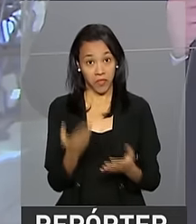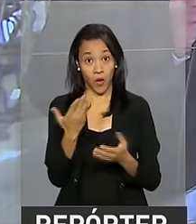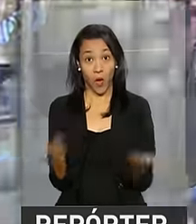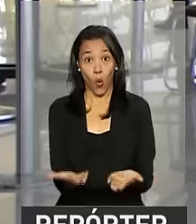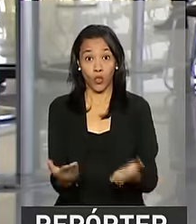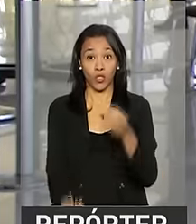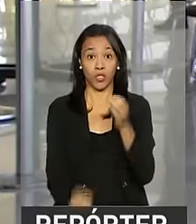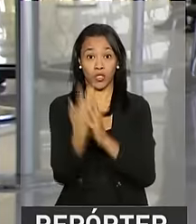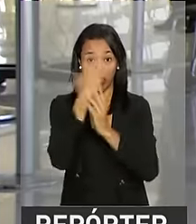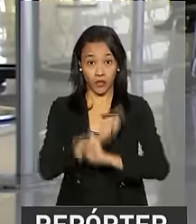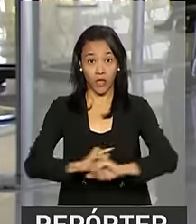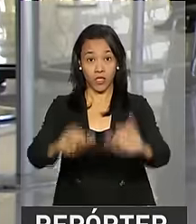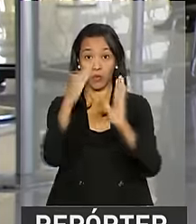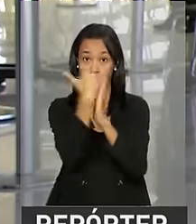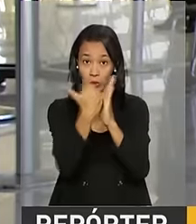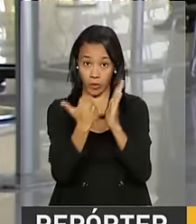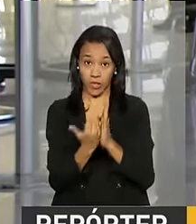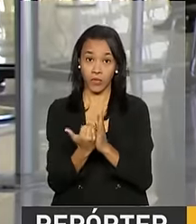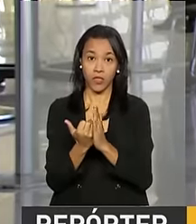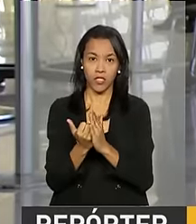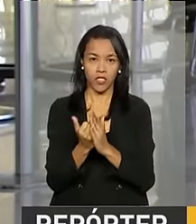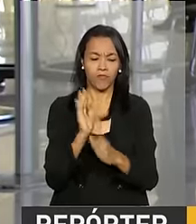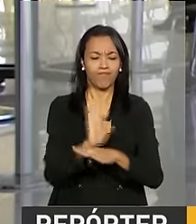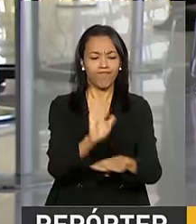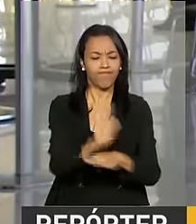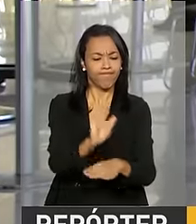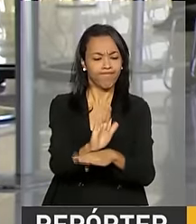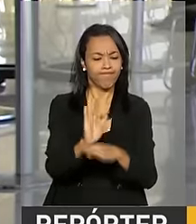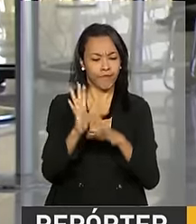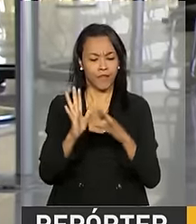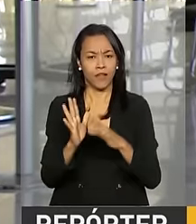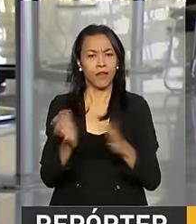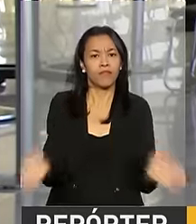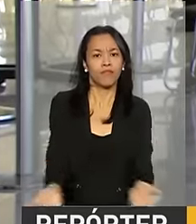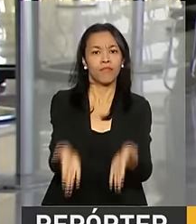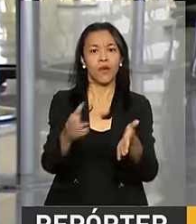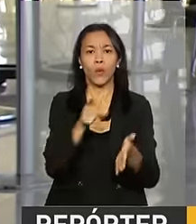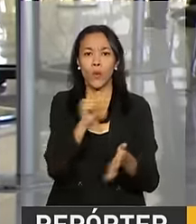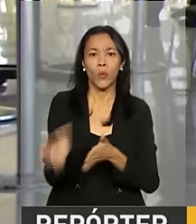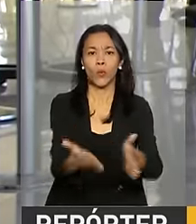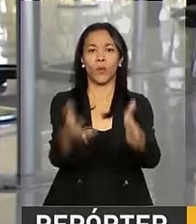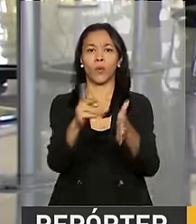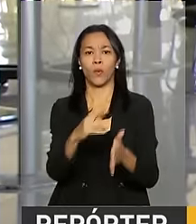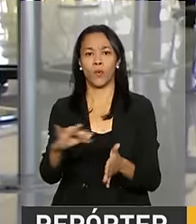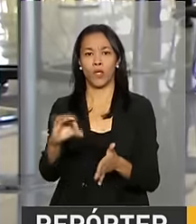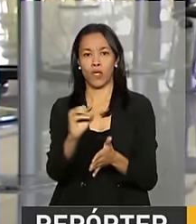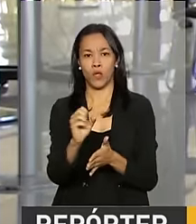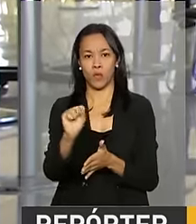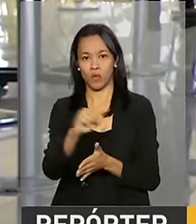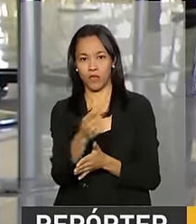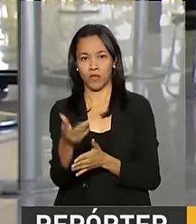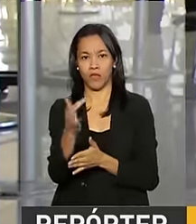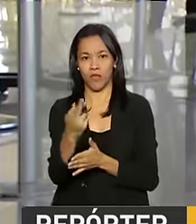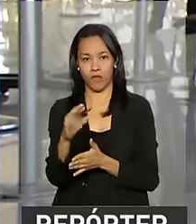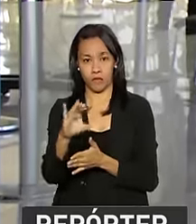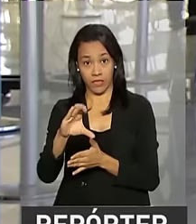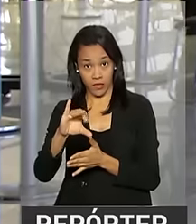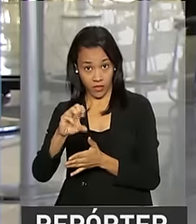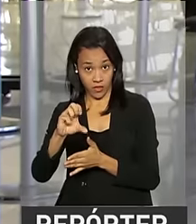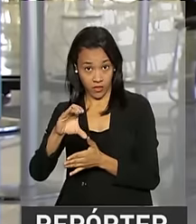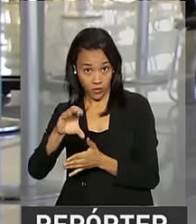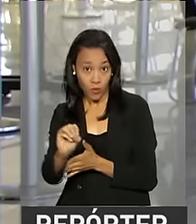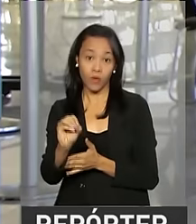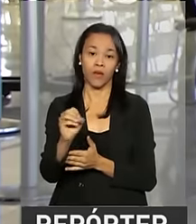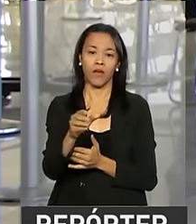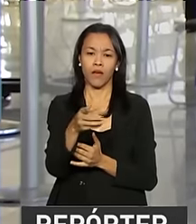lançamento aí do programa de revitalização do Rio São Francisco, ele acontece numa cerimônia aqui no Palácio do Planalto, agora pela manhã. Eu acho que a gente pode até